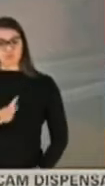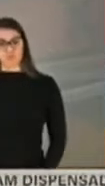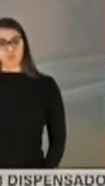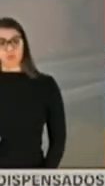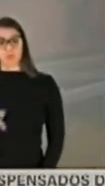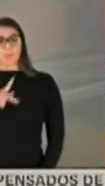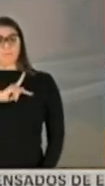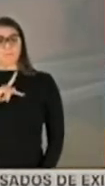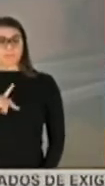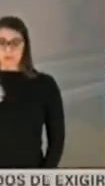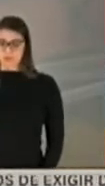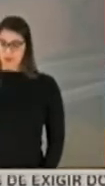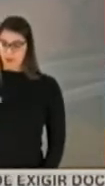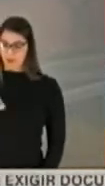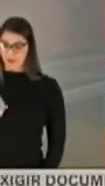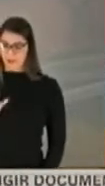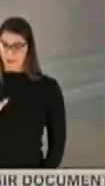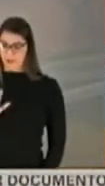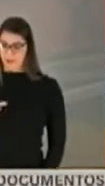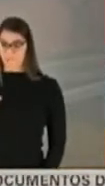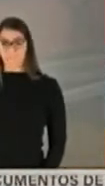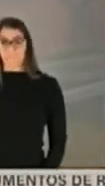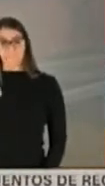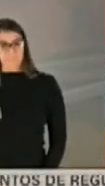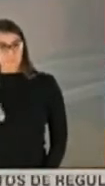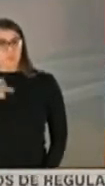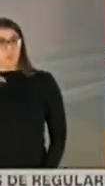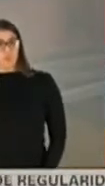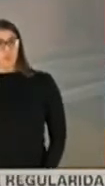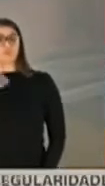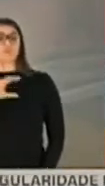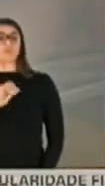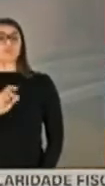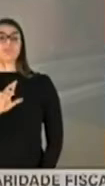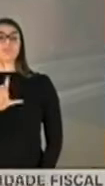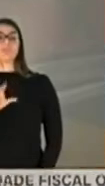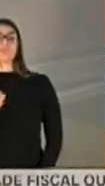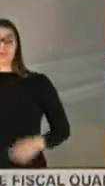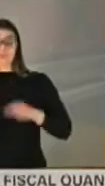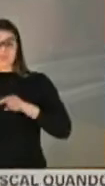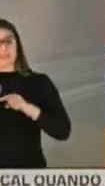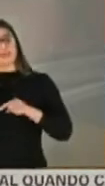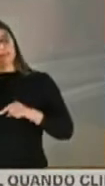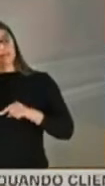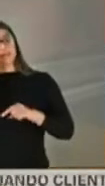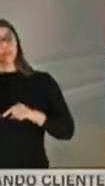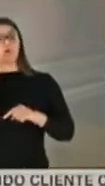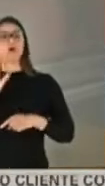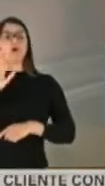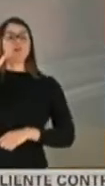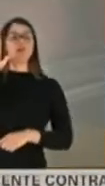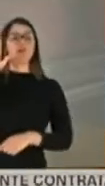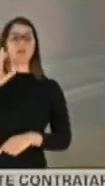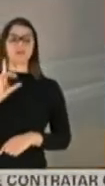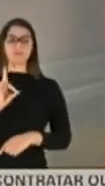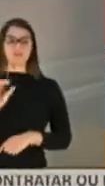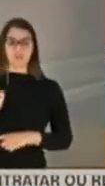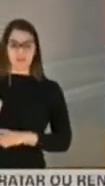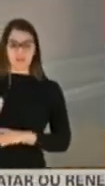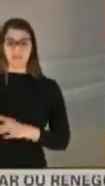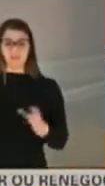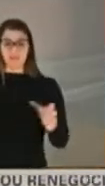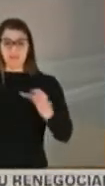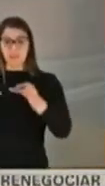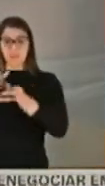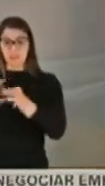Gomes. Um dos diretores da Senar é Carlos Alberto Rodrigues Tabanese. Tabanese foi candidato a deputado do Distrito Federal. Do PROS é ligado à indústria de